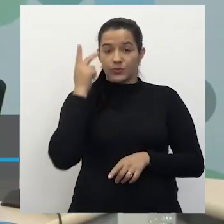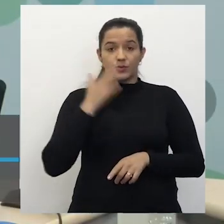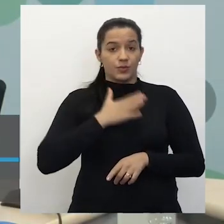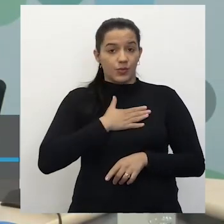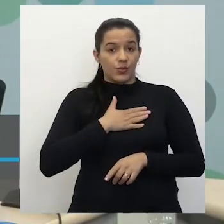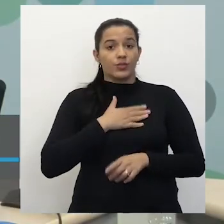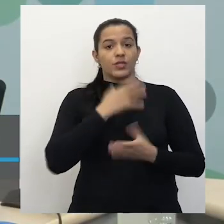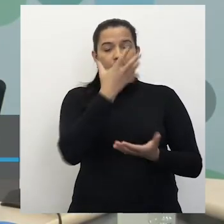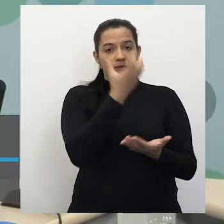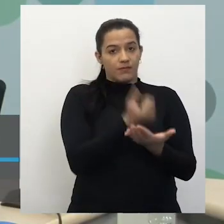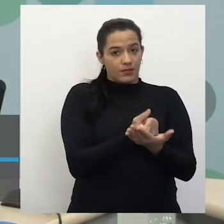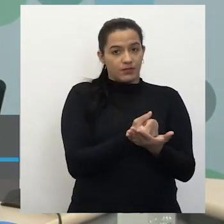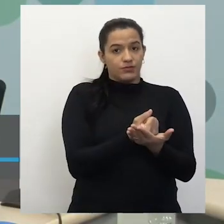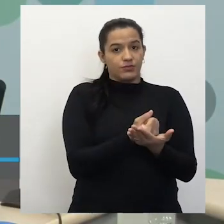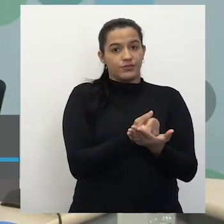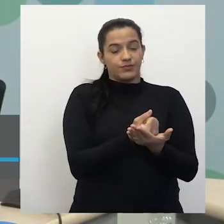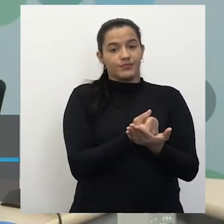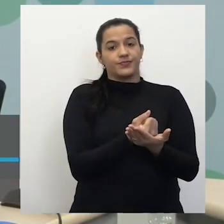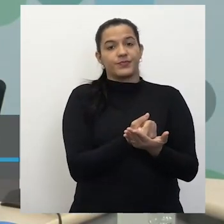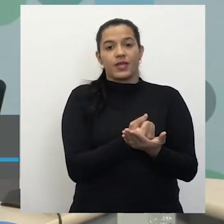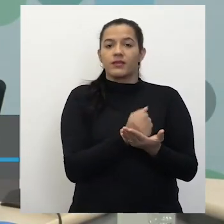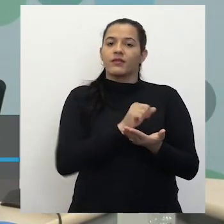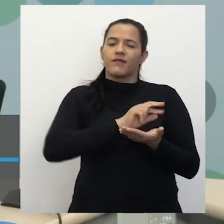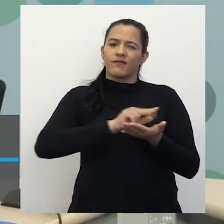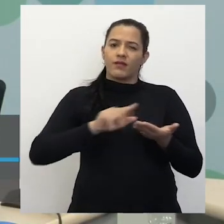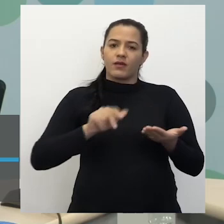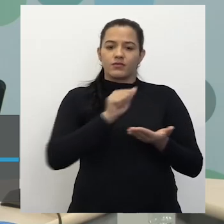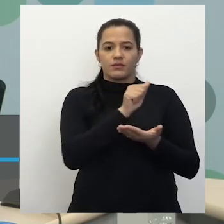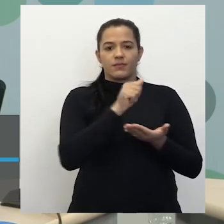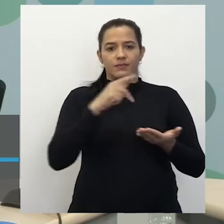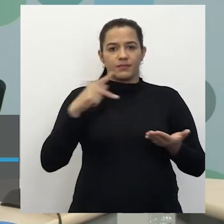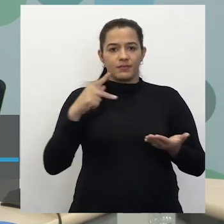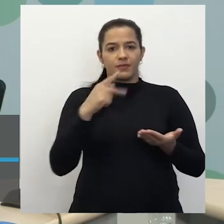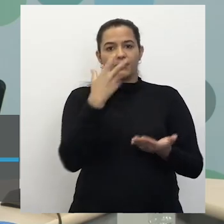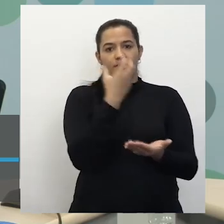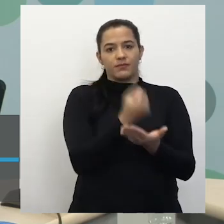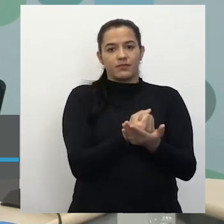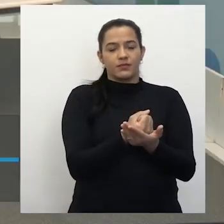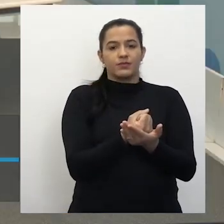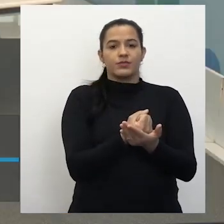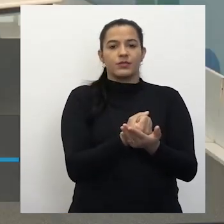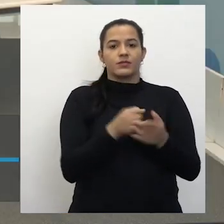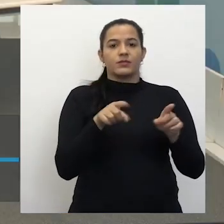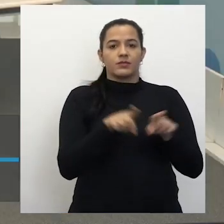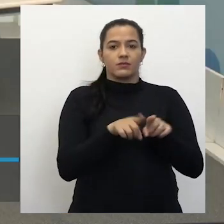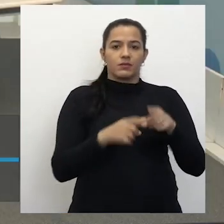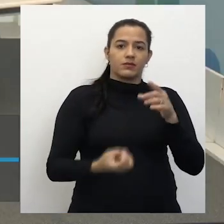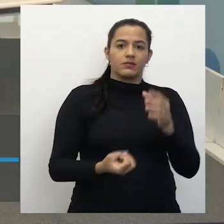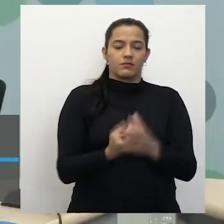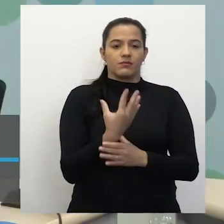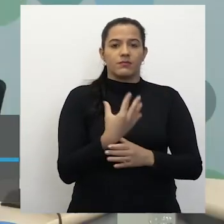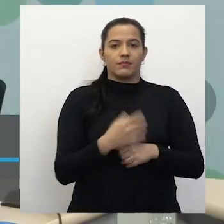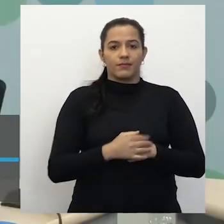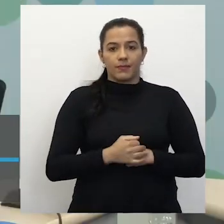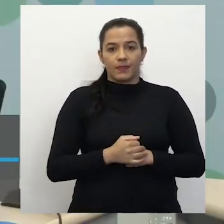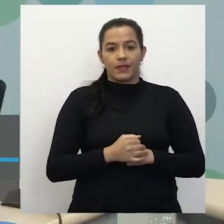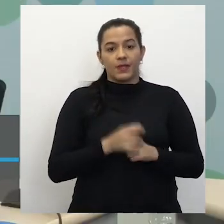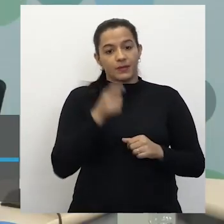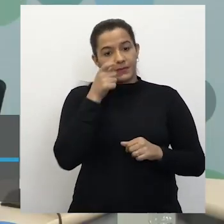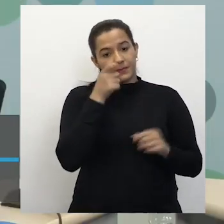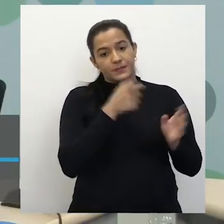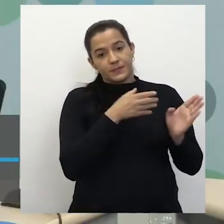podem baixar. Você tem vários aplicativos que você pode baixar e ter esses videozinhos. Produzir e reproduzir. Mas videocast eles